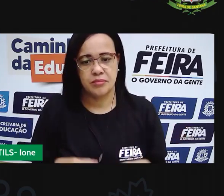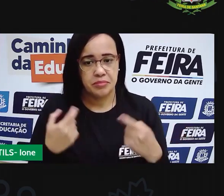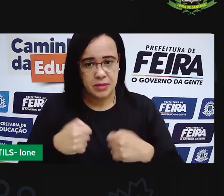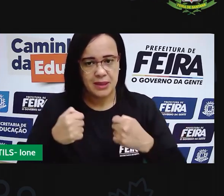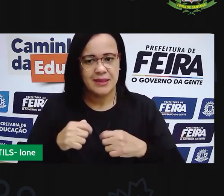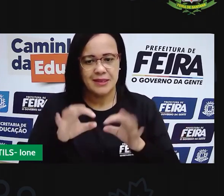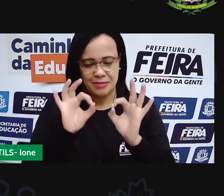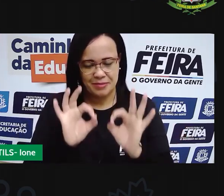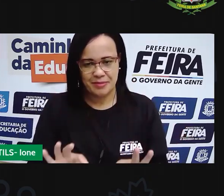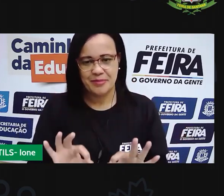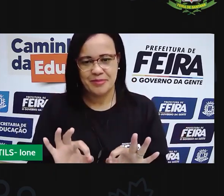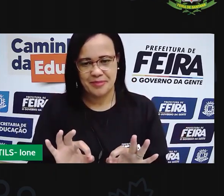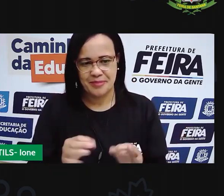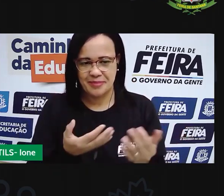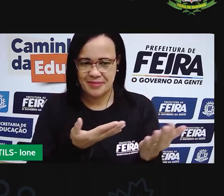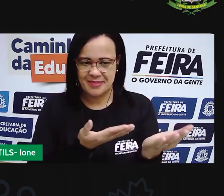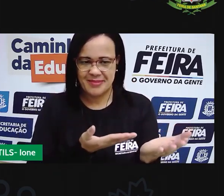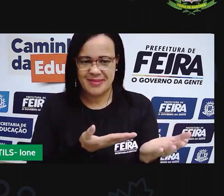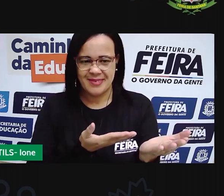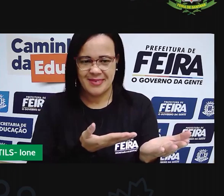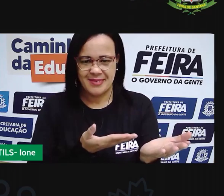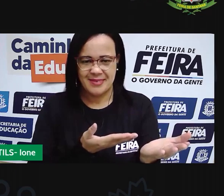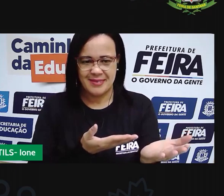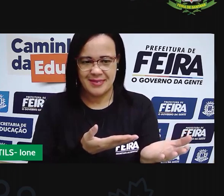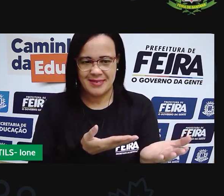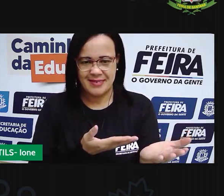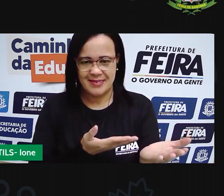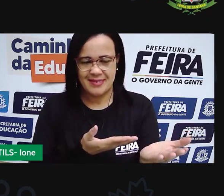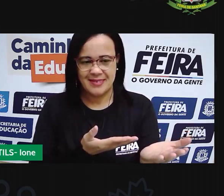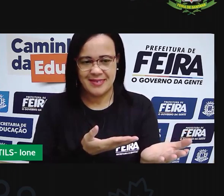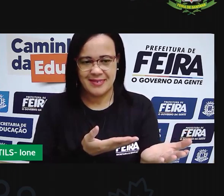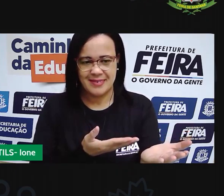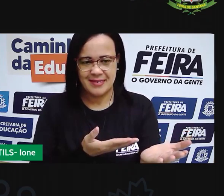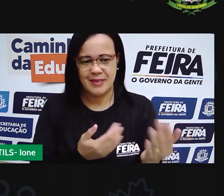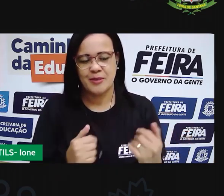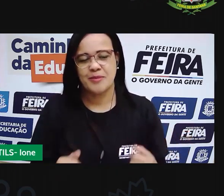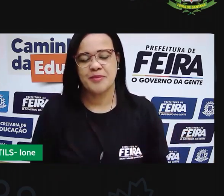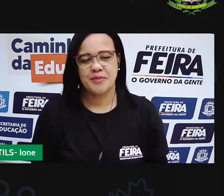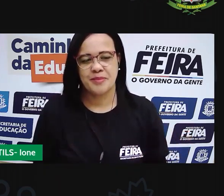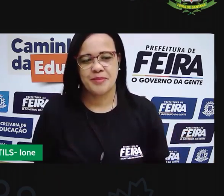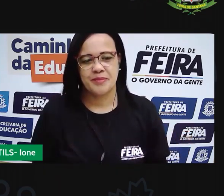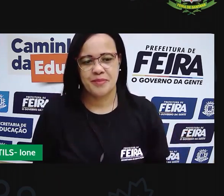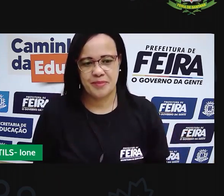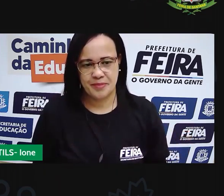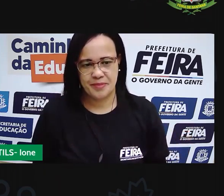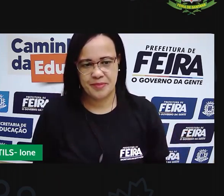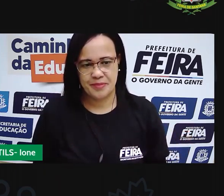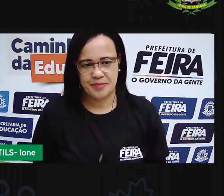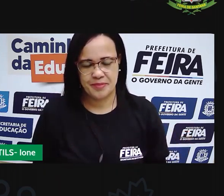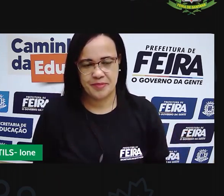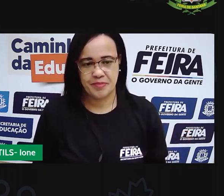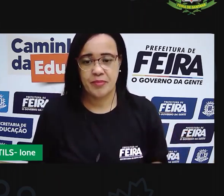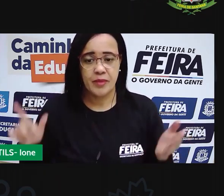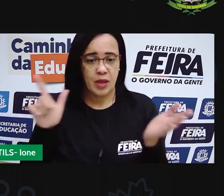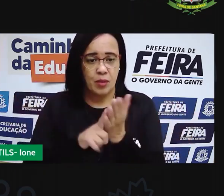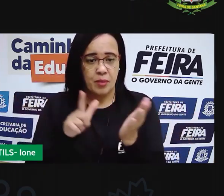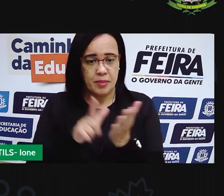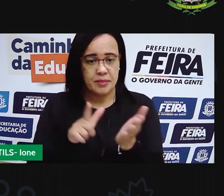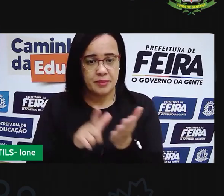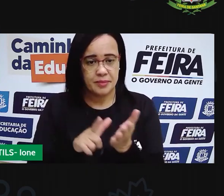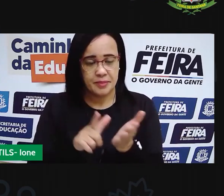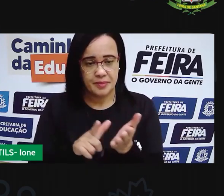Vá ajustando aí com as mãos para que se encontre essas pontas.